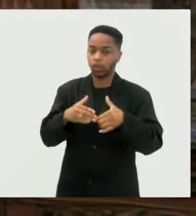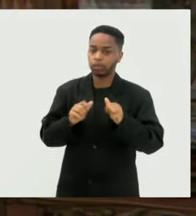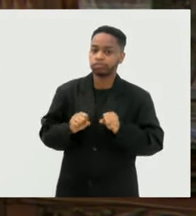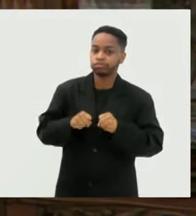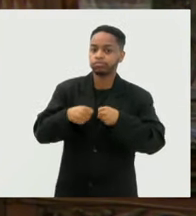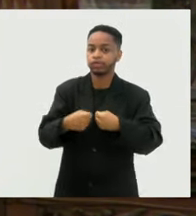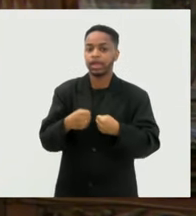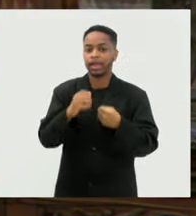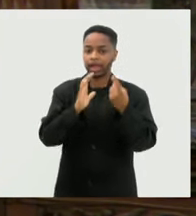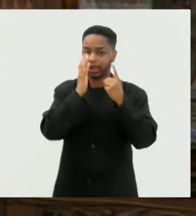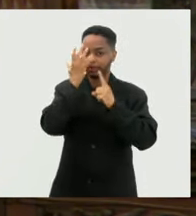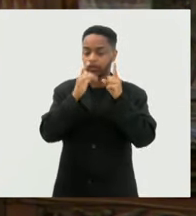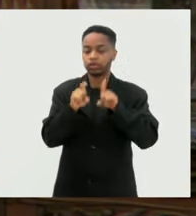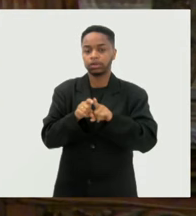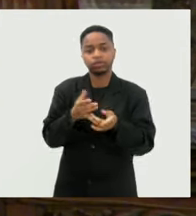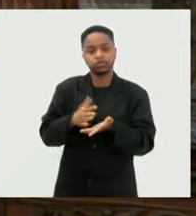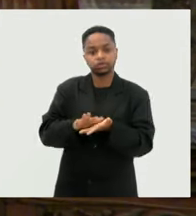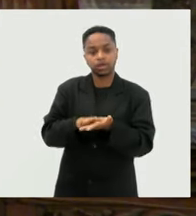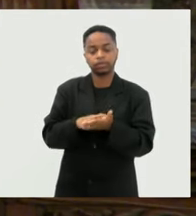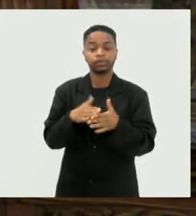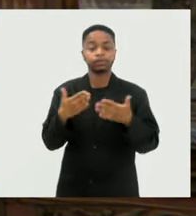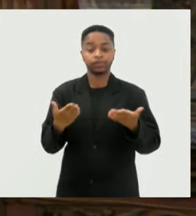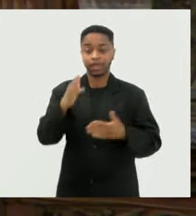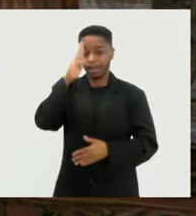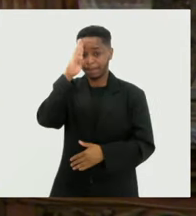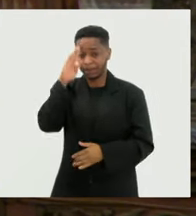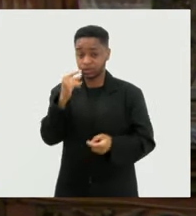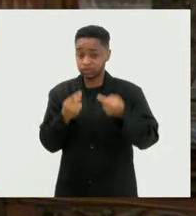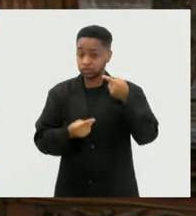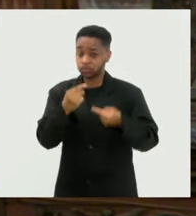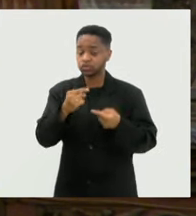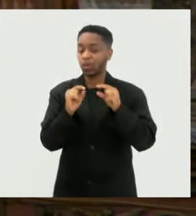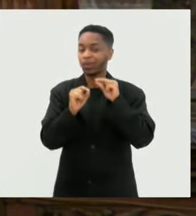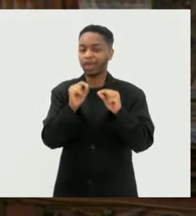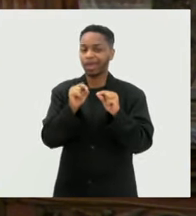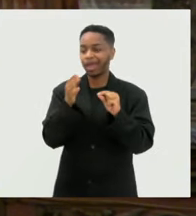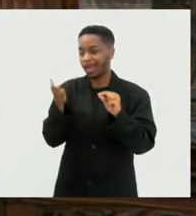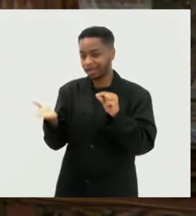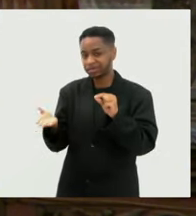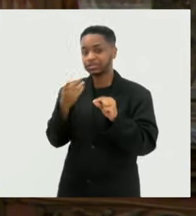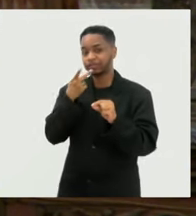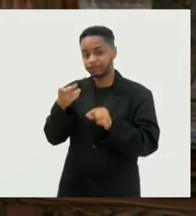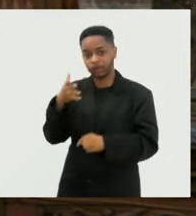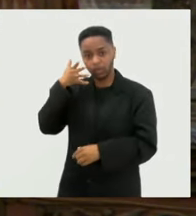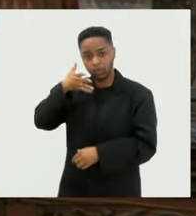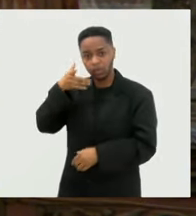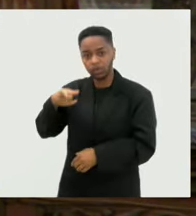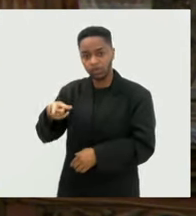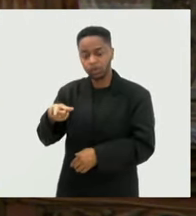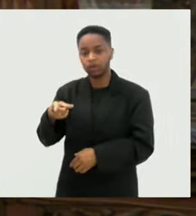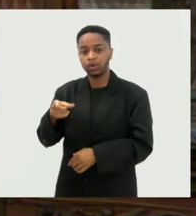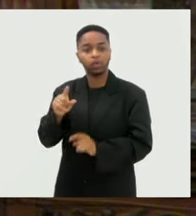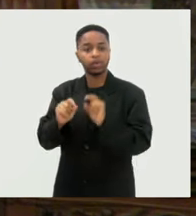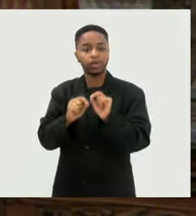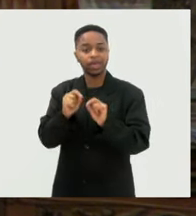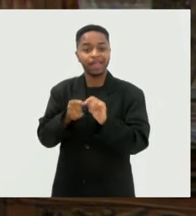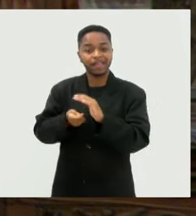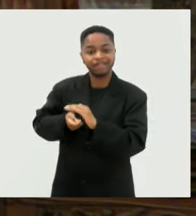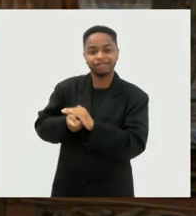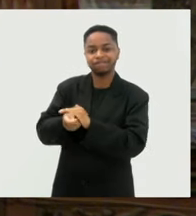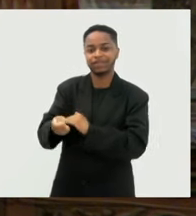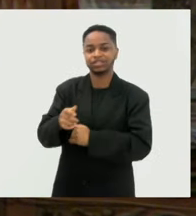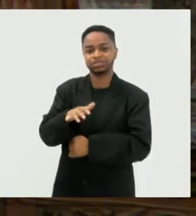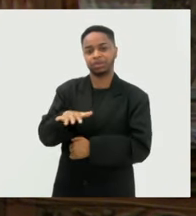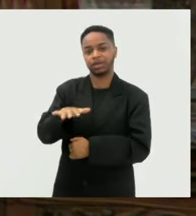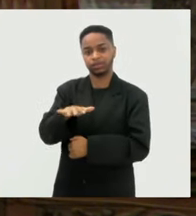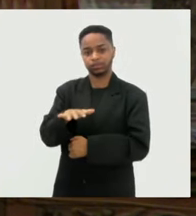carnaval e do samba. E a nossa principal discussão é exatamente a sua fala, que é um investimento, não